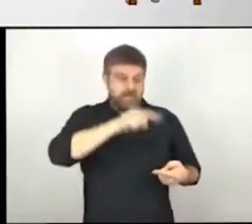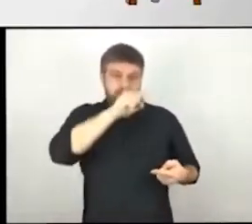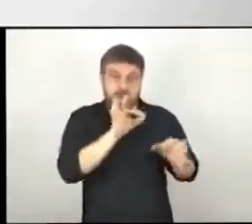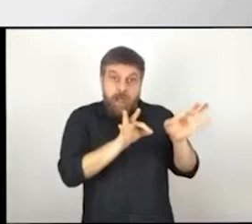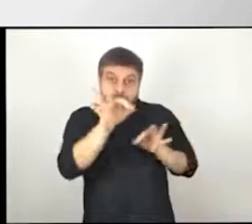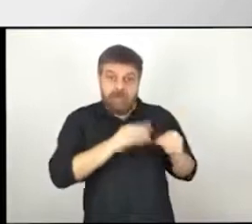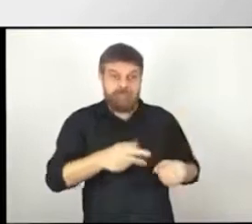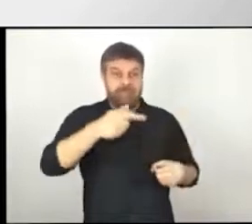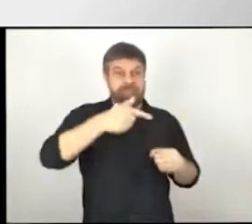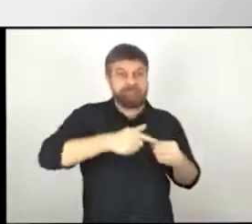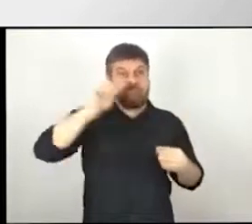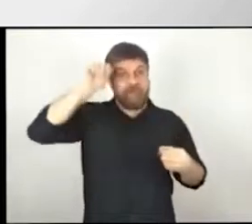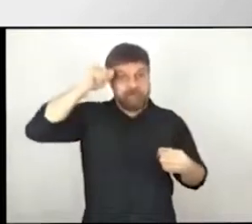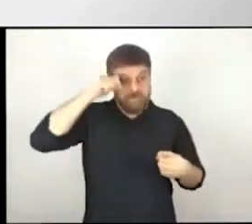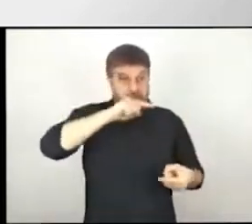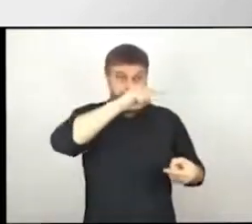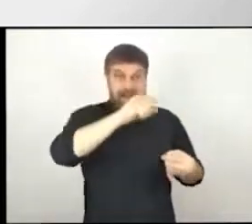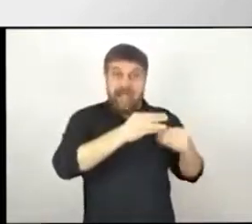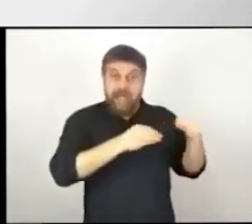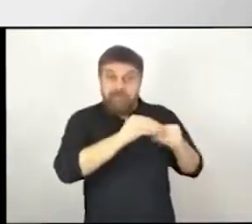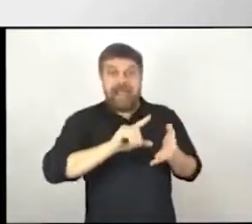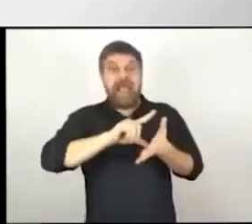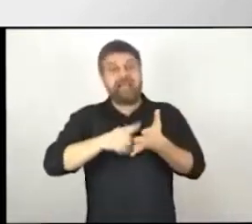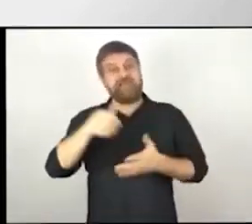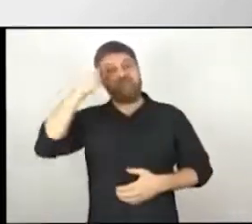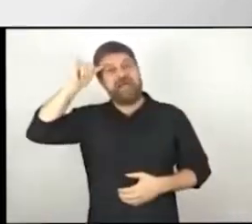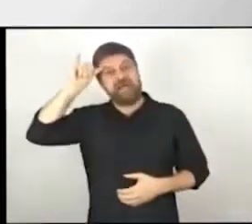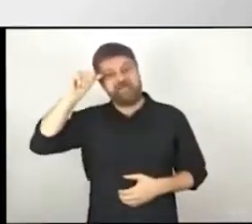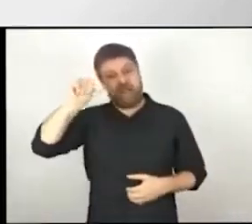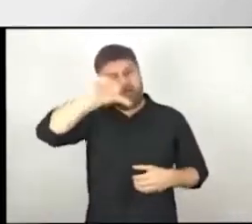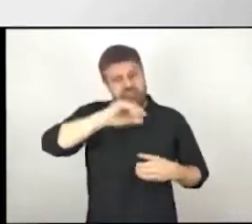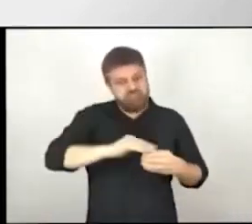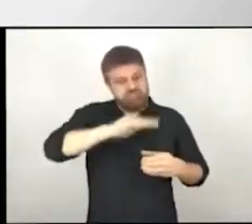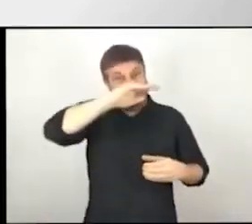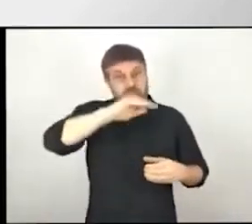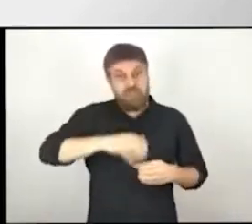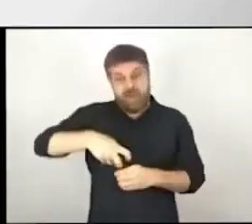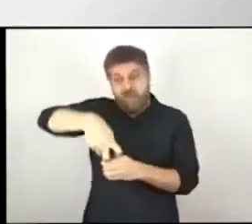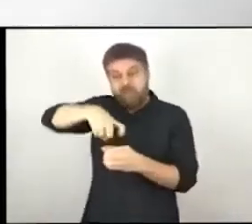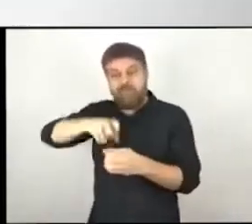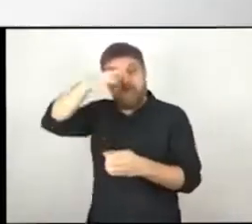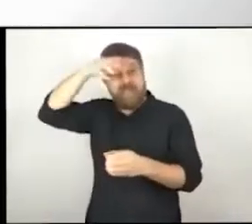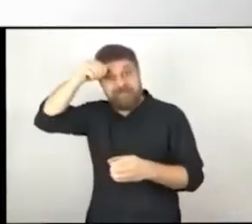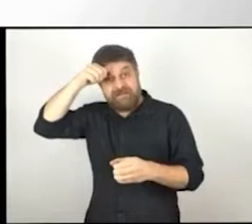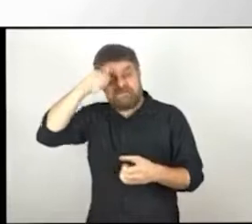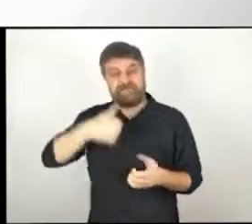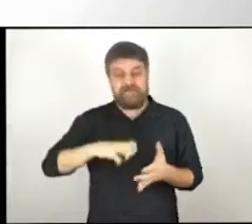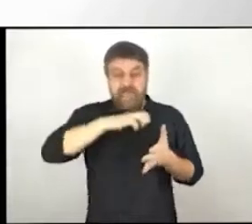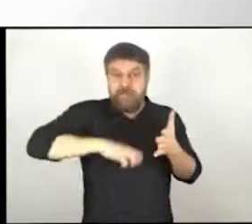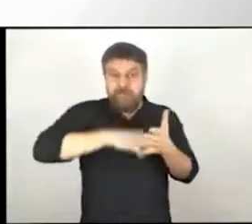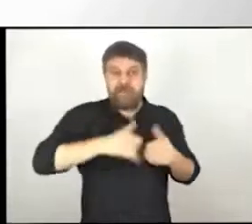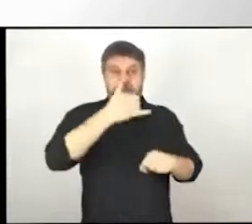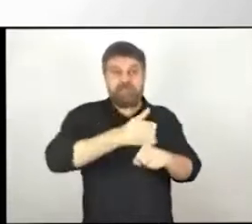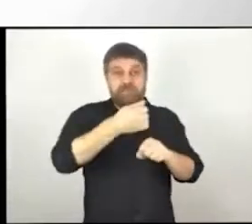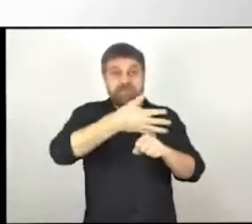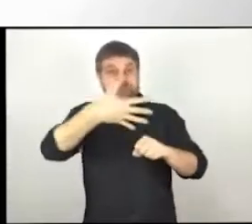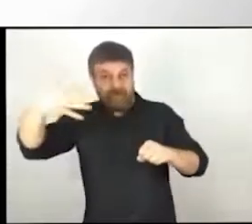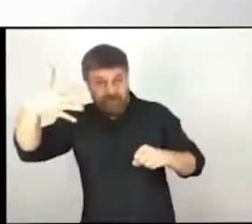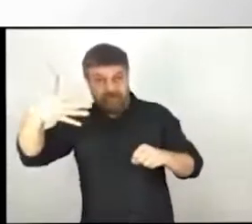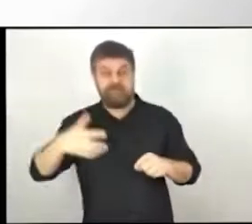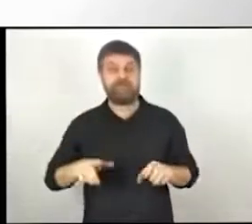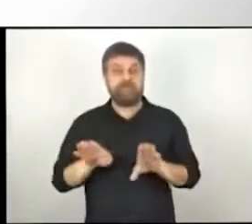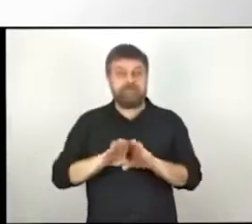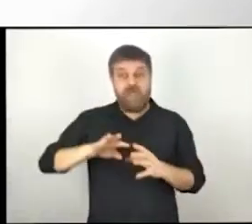Para fazer a garrafa, você precisa de petróleo, porque é de plástico, e o leite vem da vaca. Já uma latinha de refrigerante é alumínio, feito do mineral